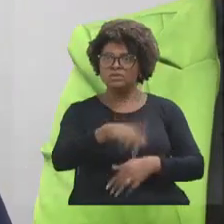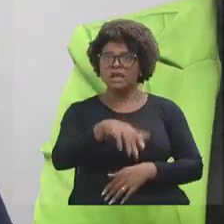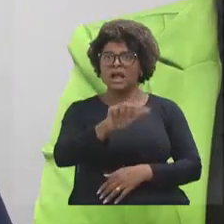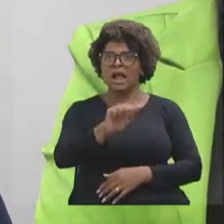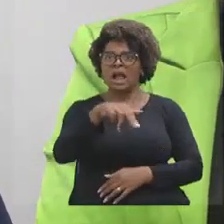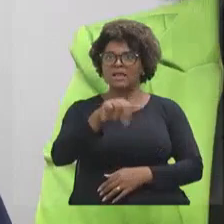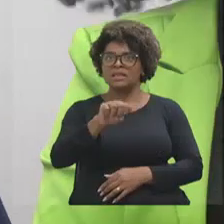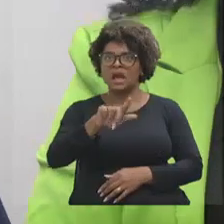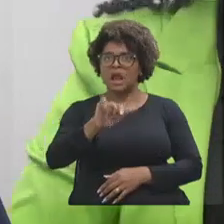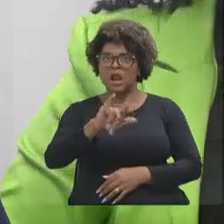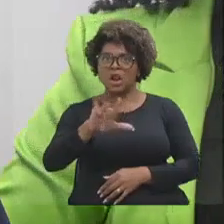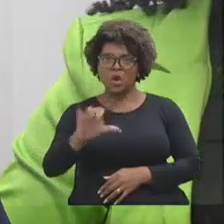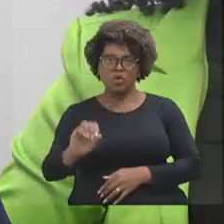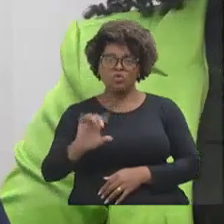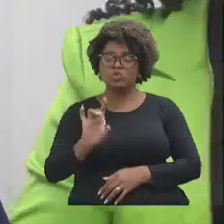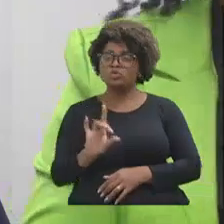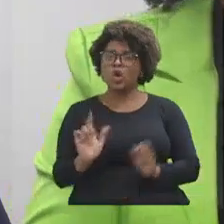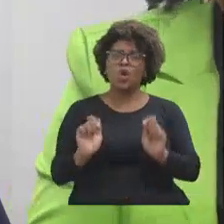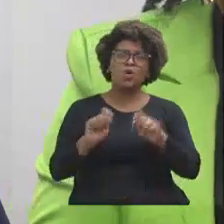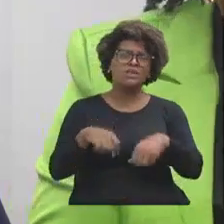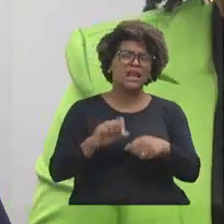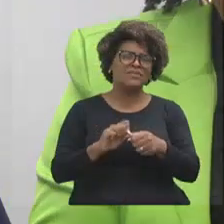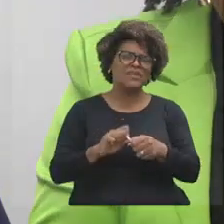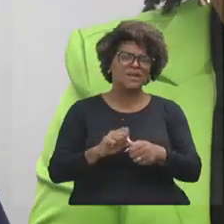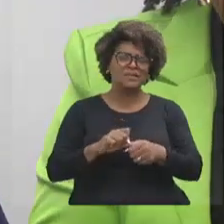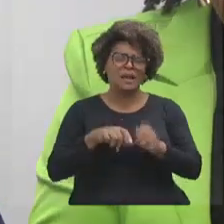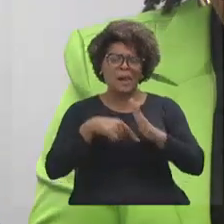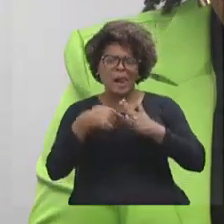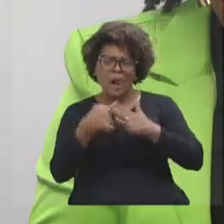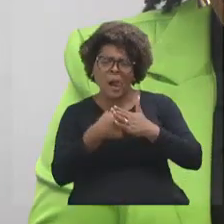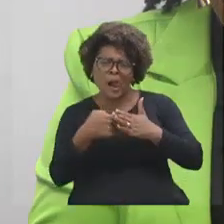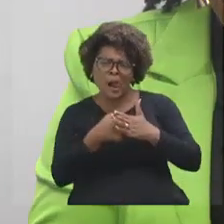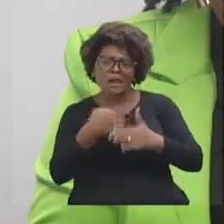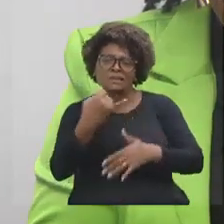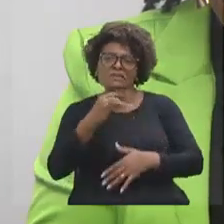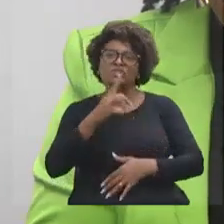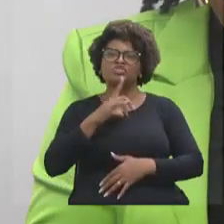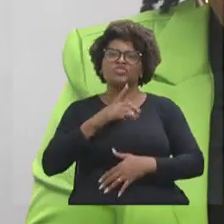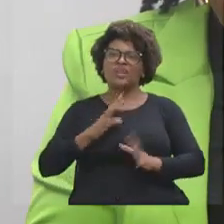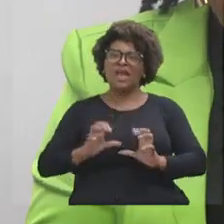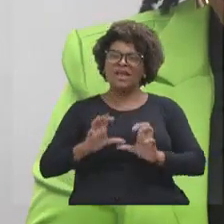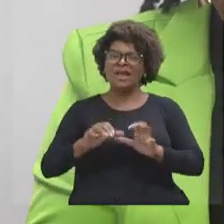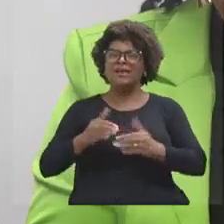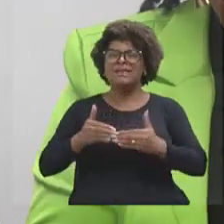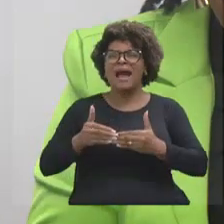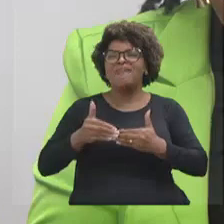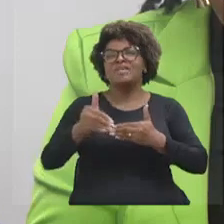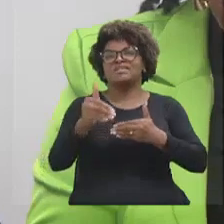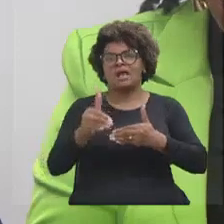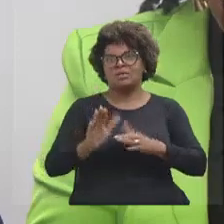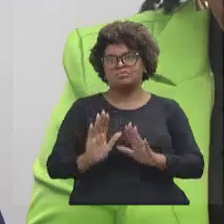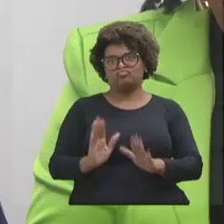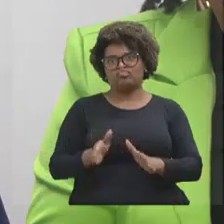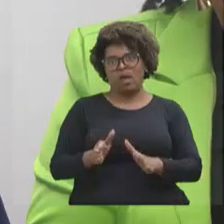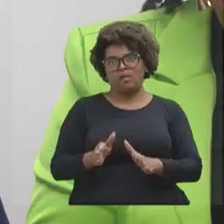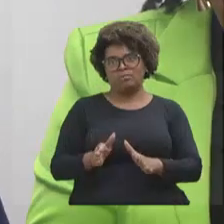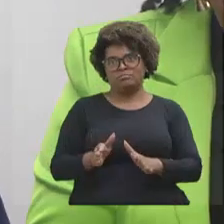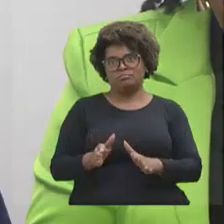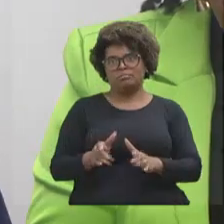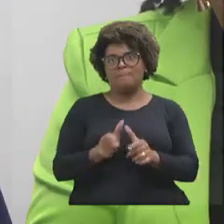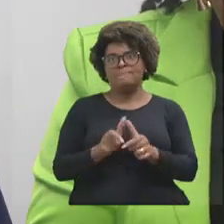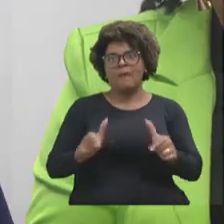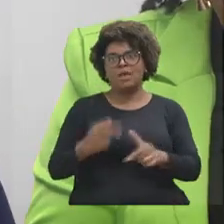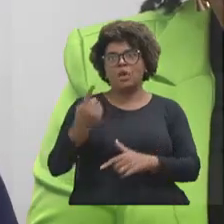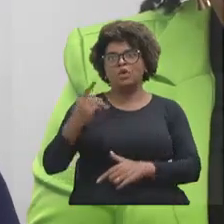conseguem fazer um diagnóstico mais preciso quando o câncer já está bem avançado há quase o maior do que um centímetro